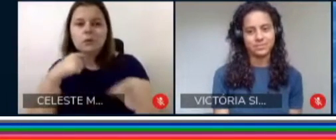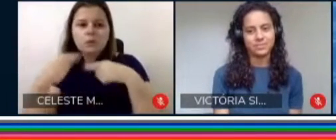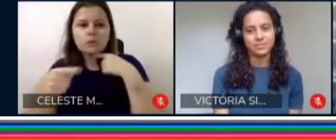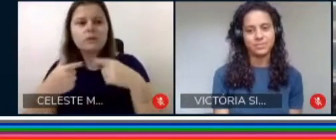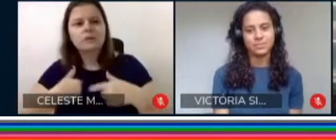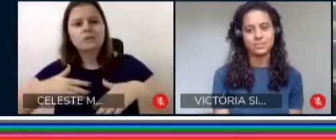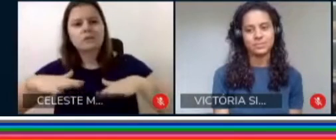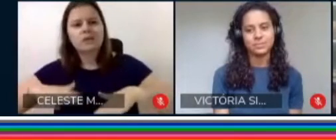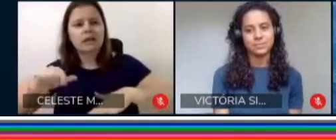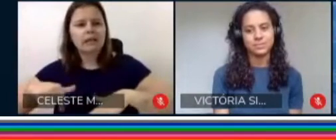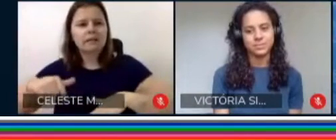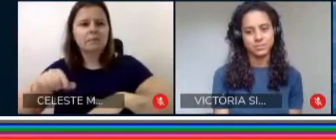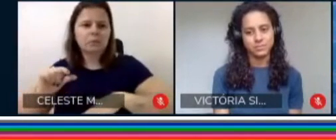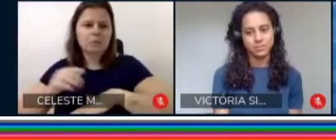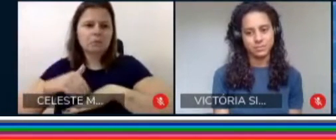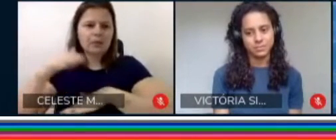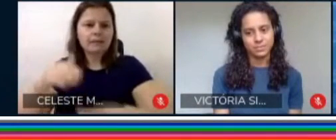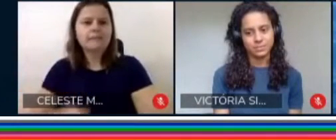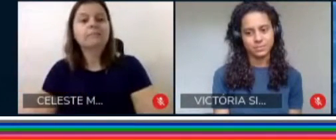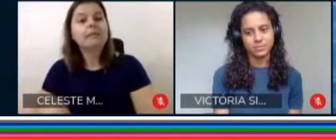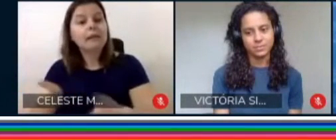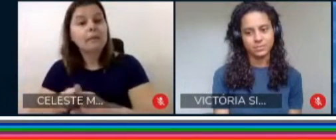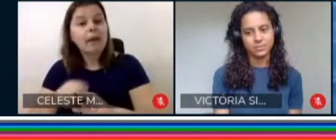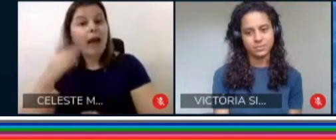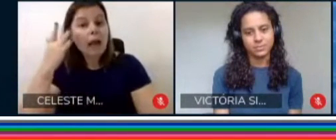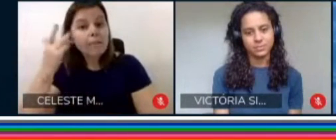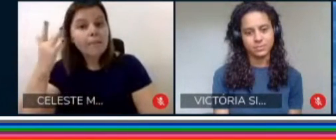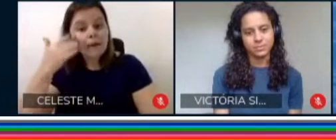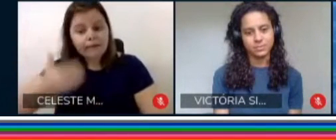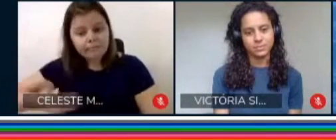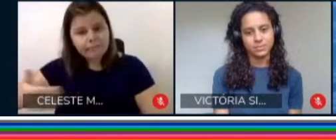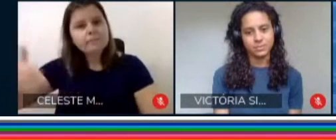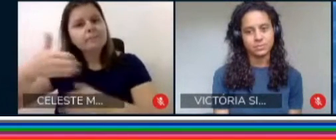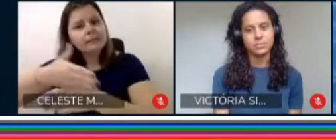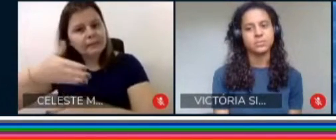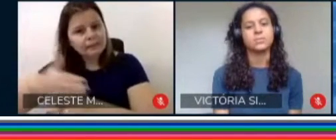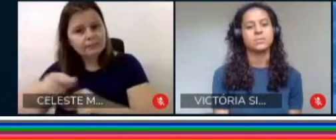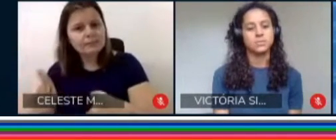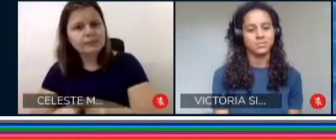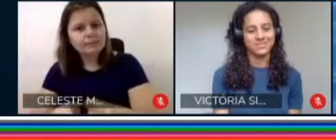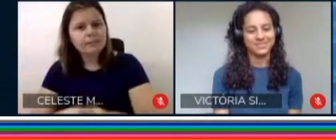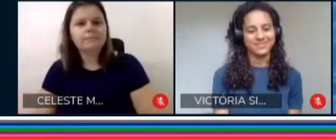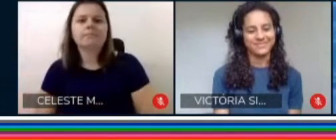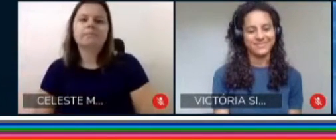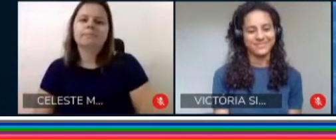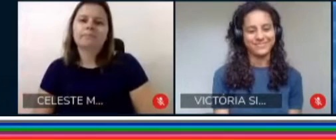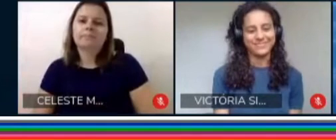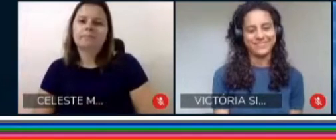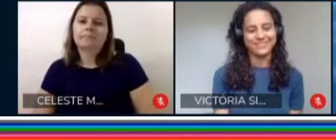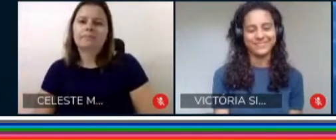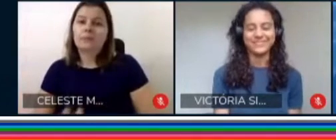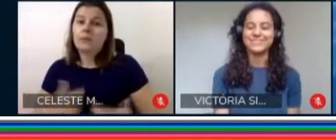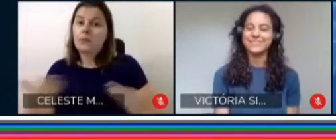Tá? E participem dos outros módulos. Né? Eu fiz bastante propaganda hoje.